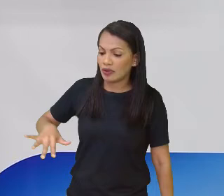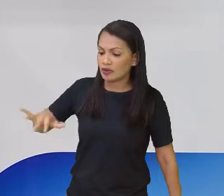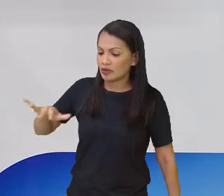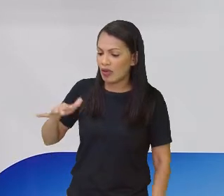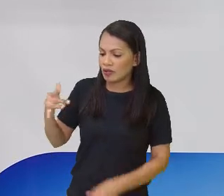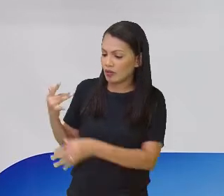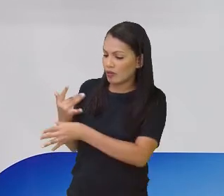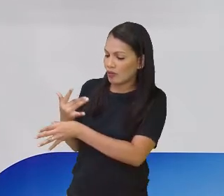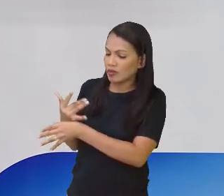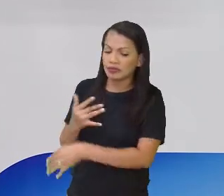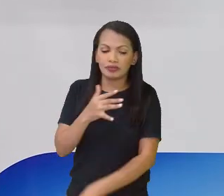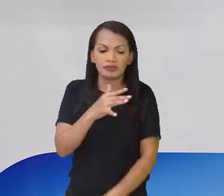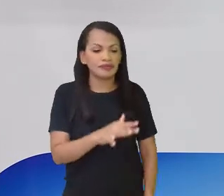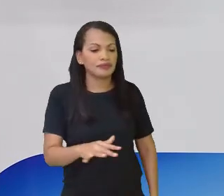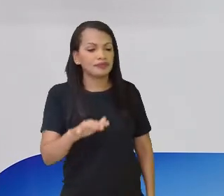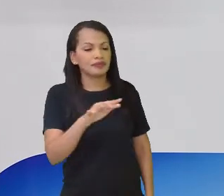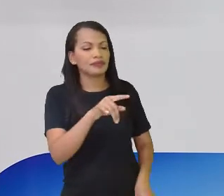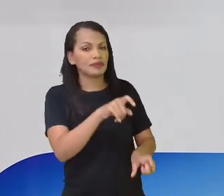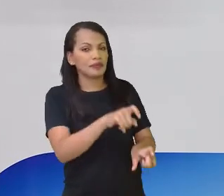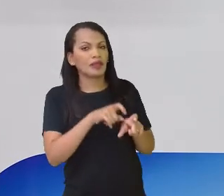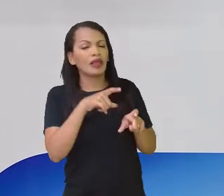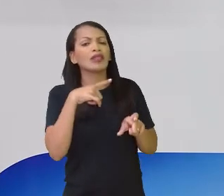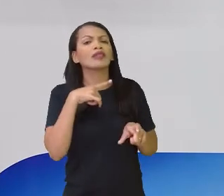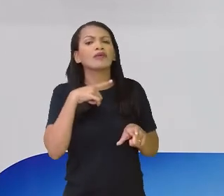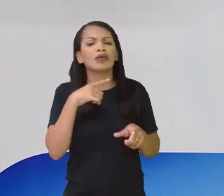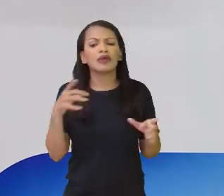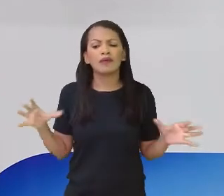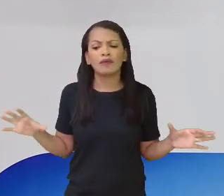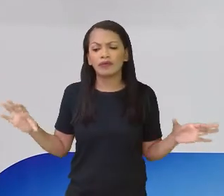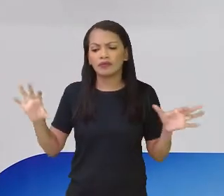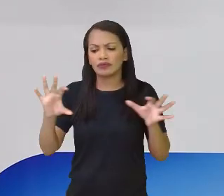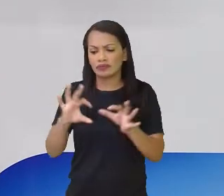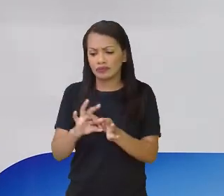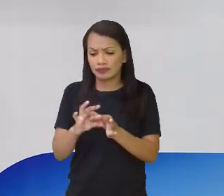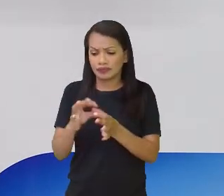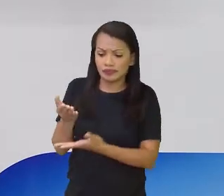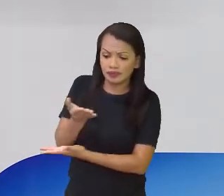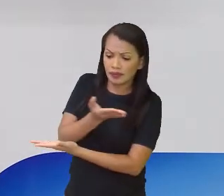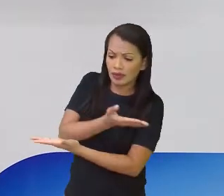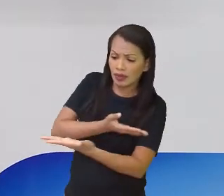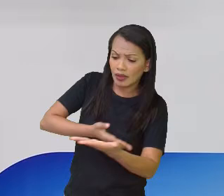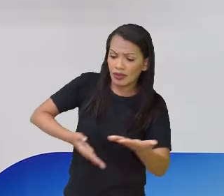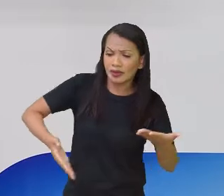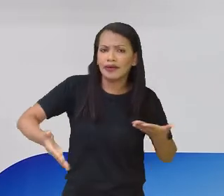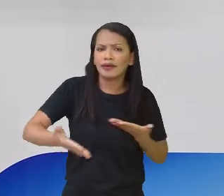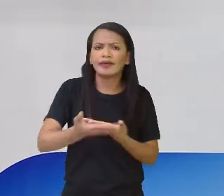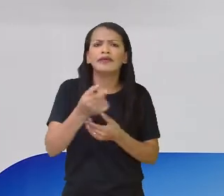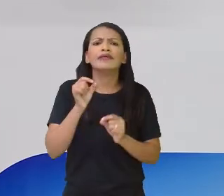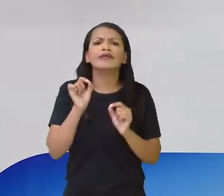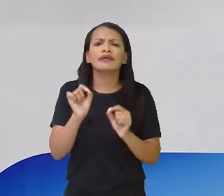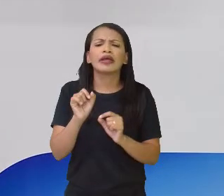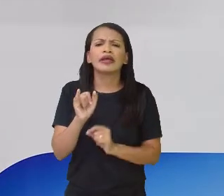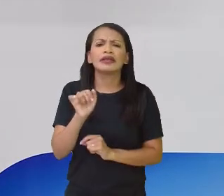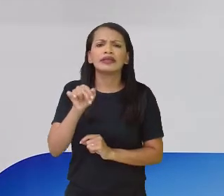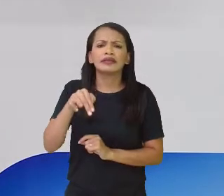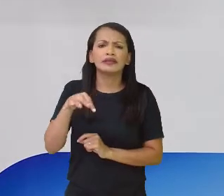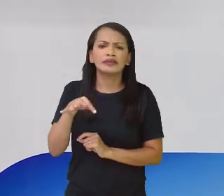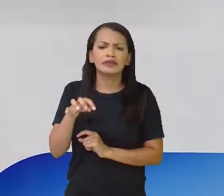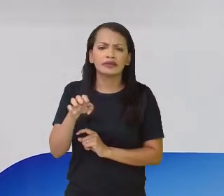no outro, ele mantém uma relação de união, de interdependência. E aí a gente chegou num